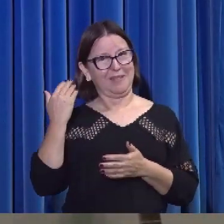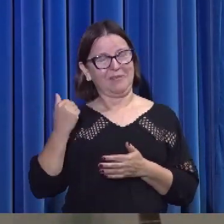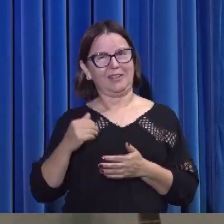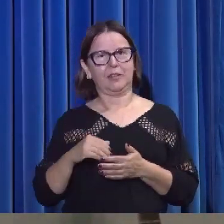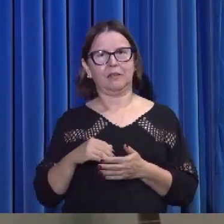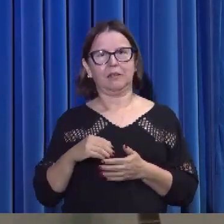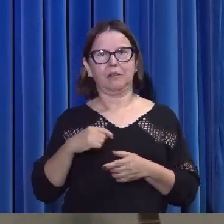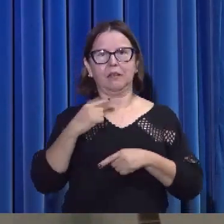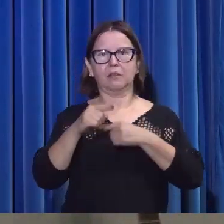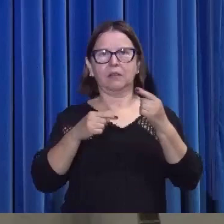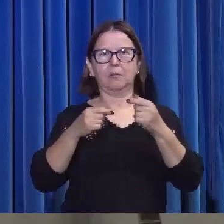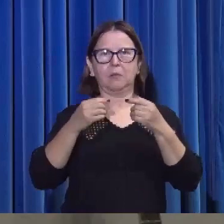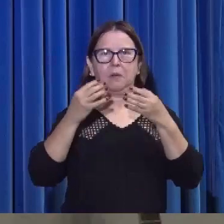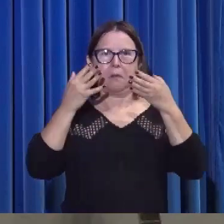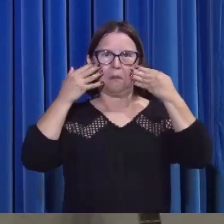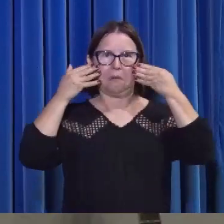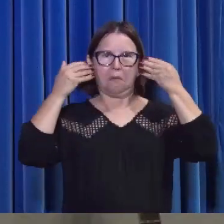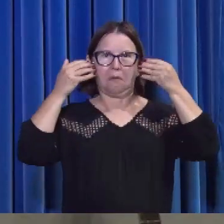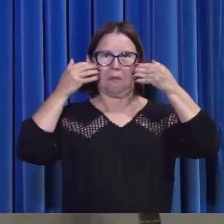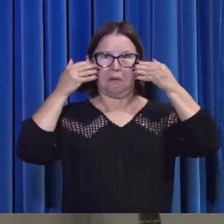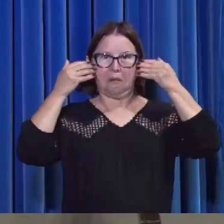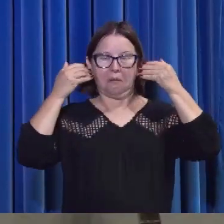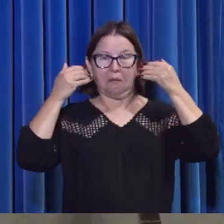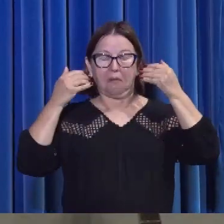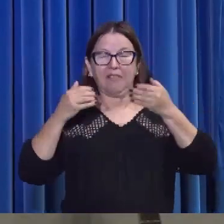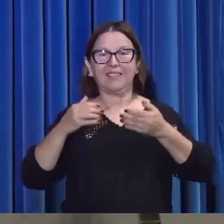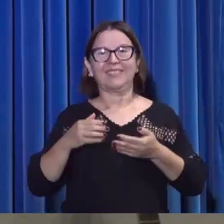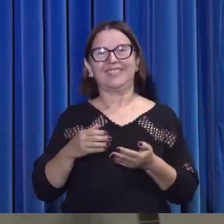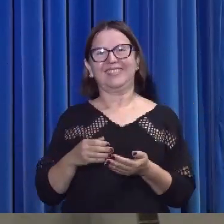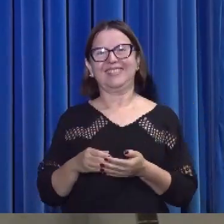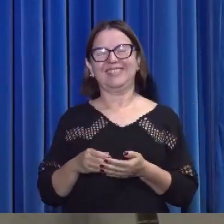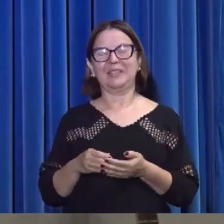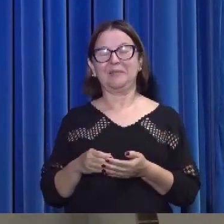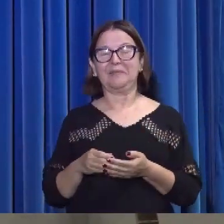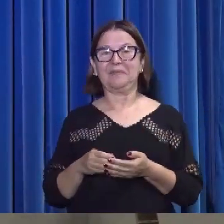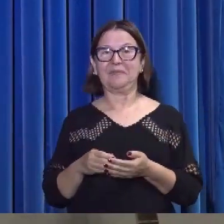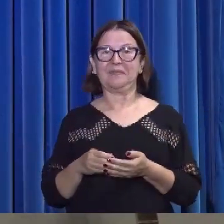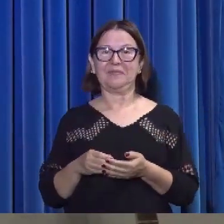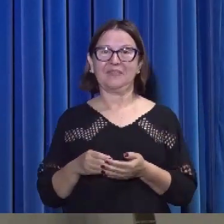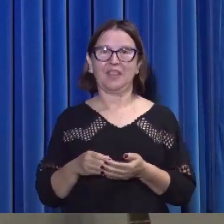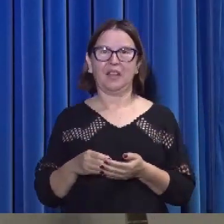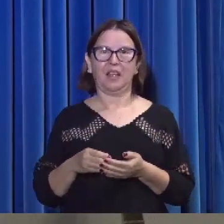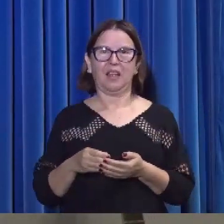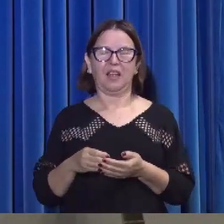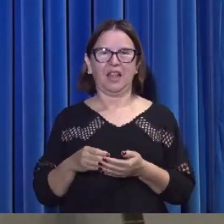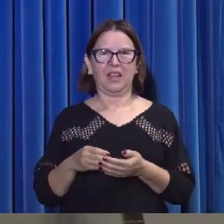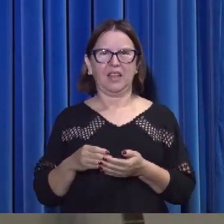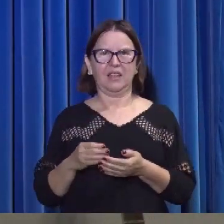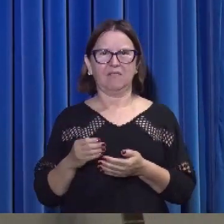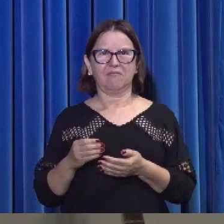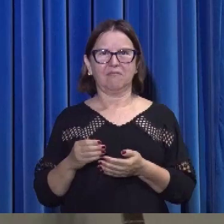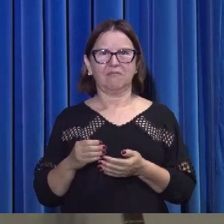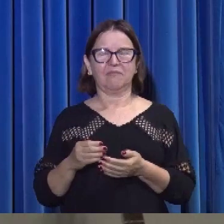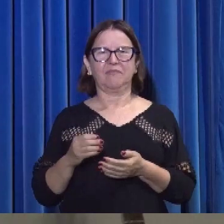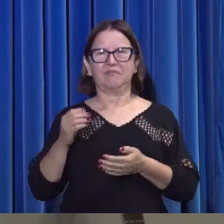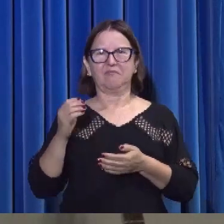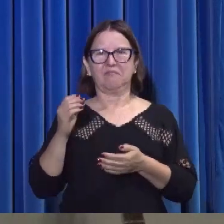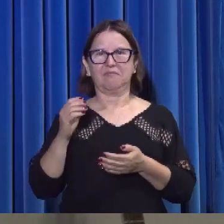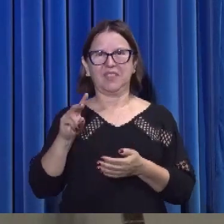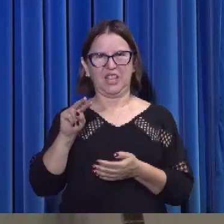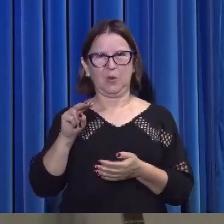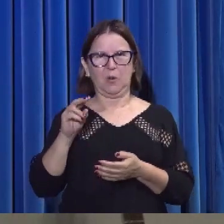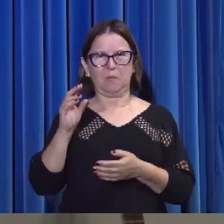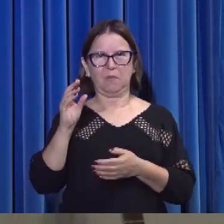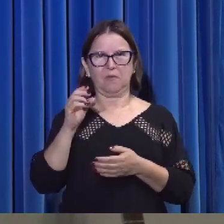rugas, vem as coisas, e a tendência é ir murchando. E a